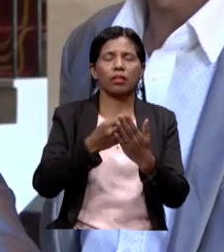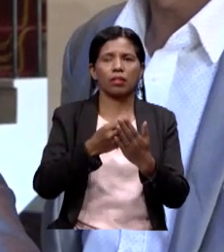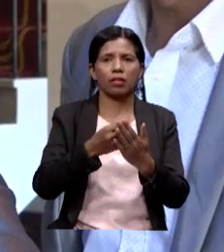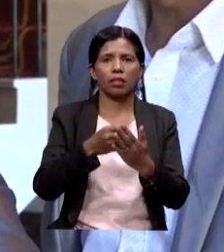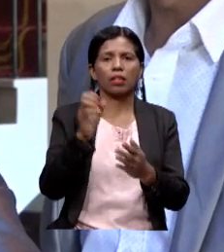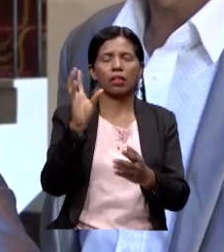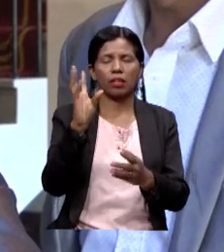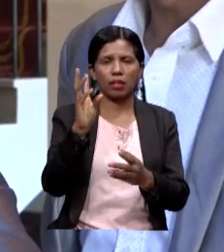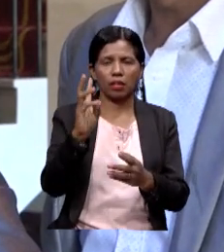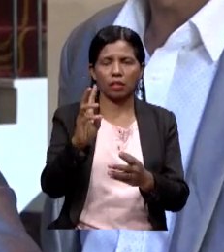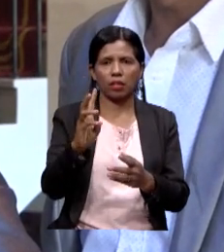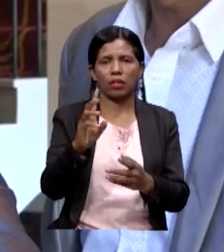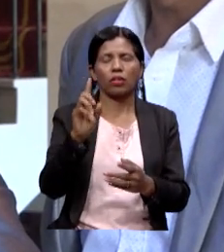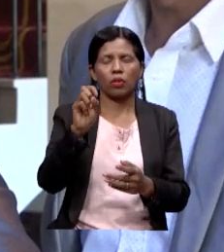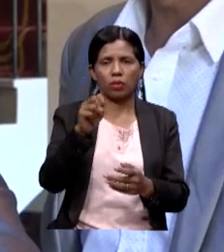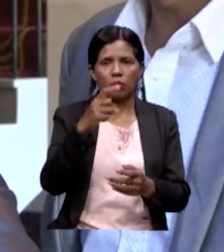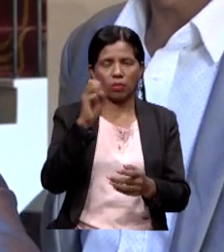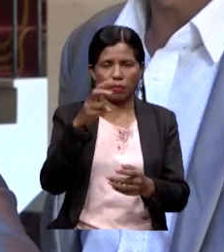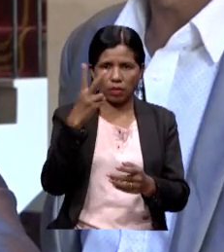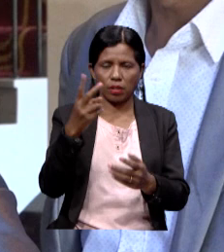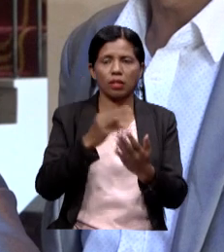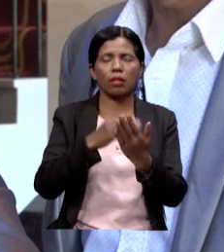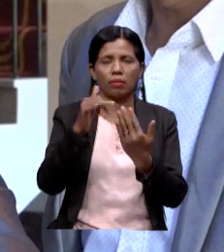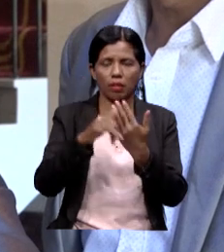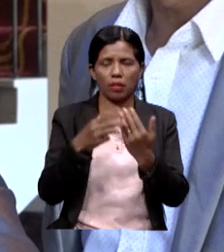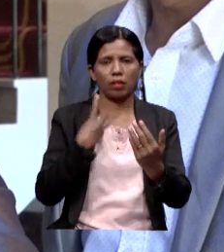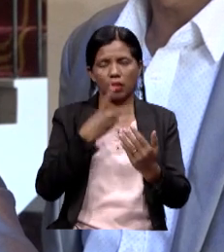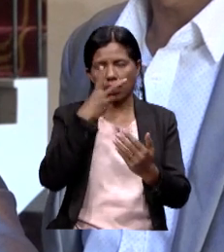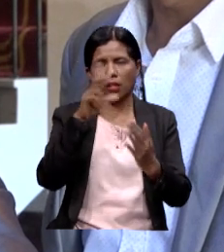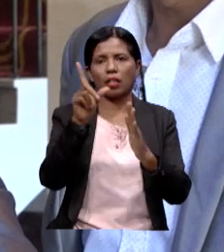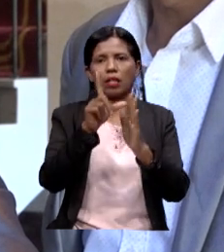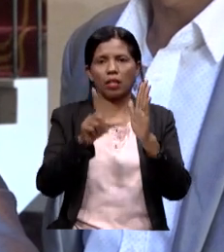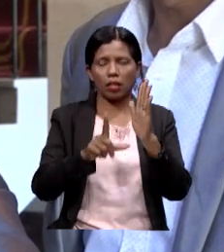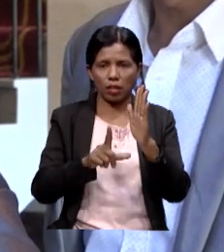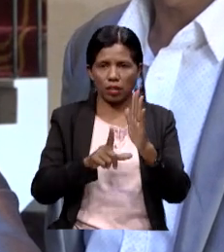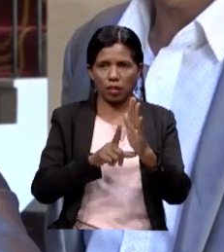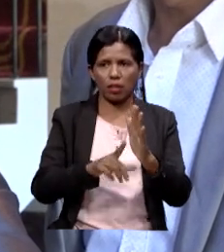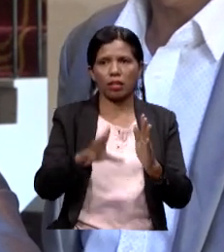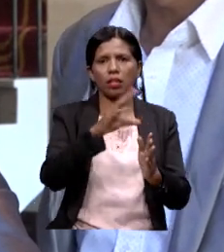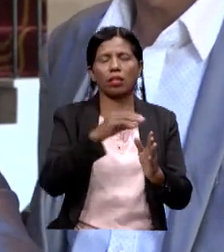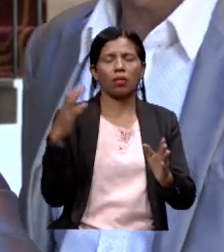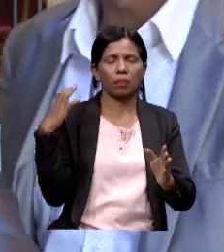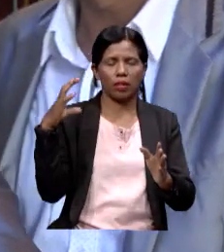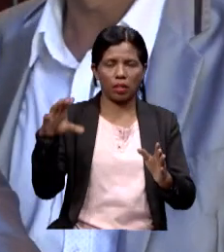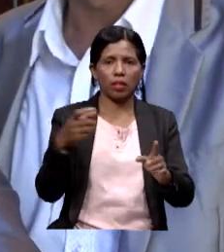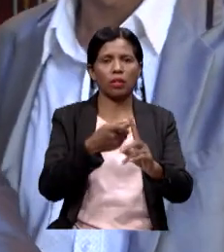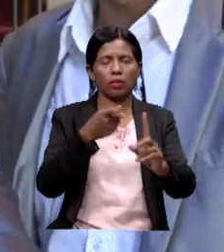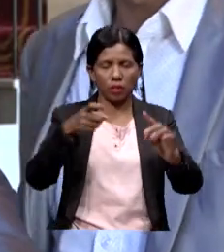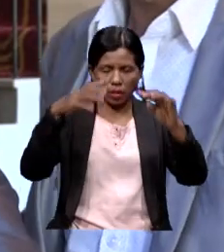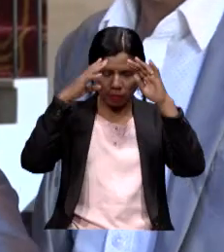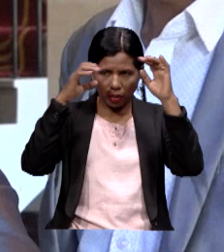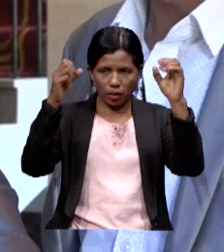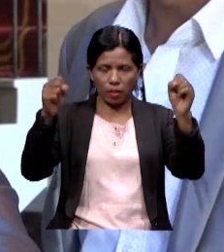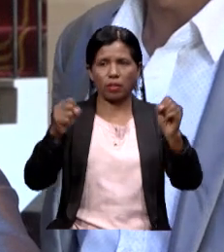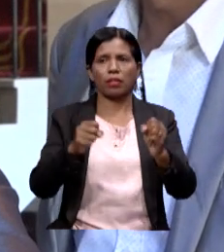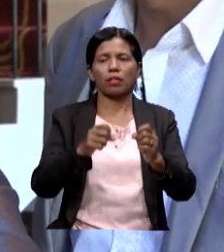e daria a Constituição da República, artigo 86, a linha C, competência do Macanai Presidente, ato